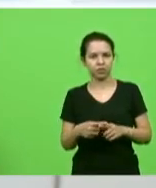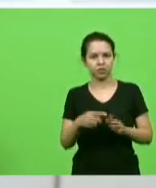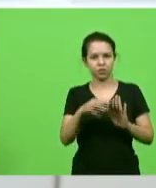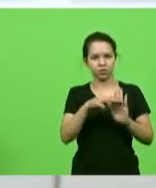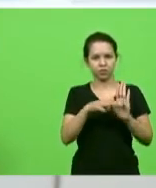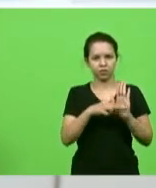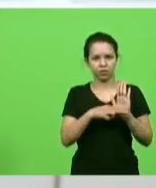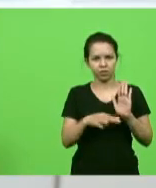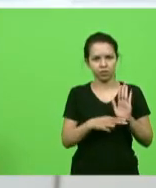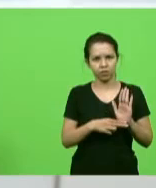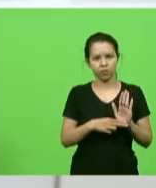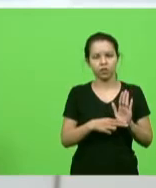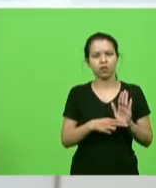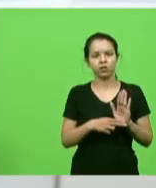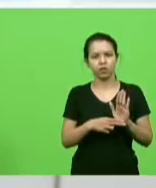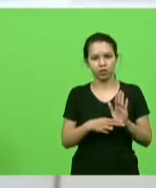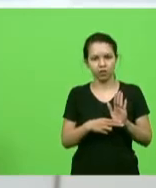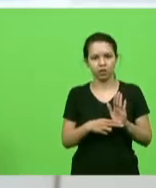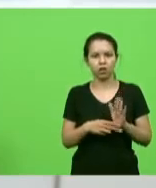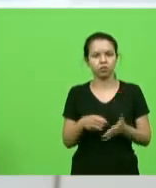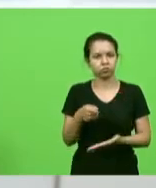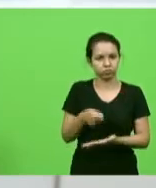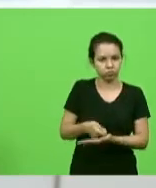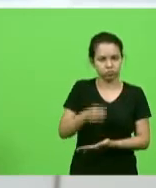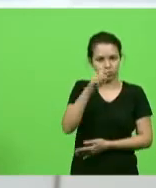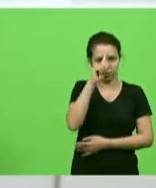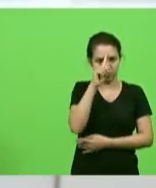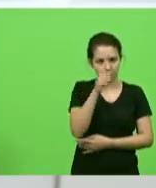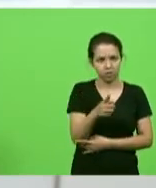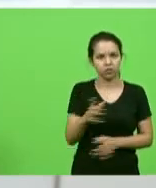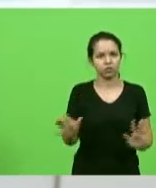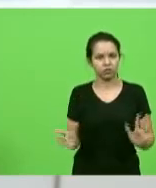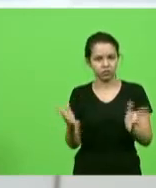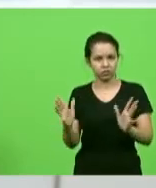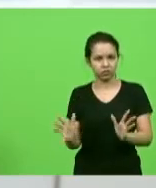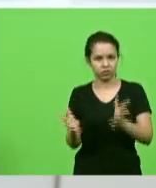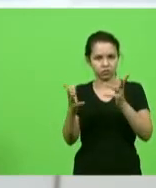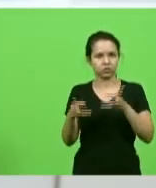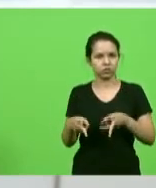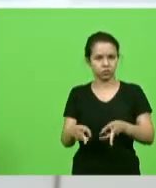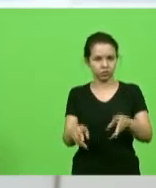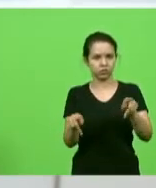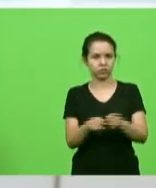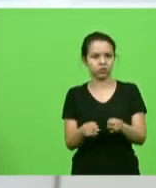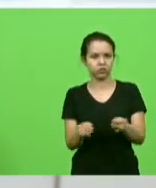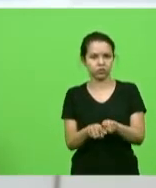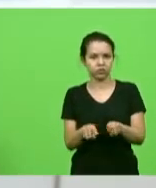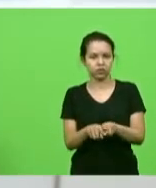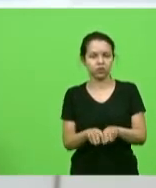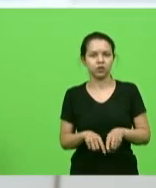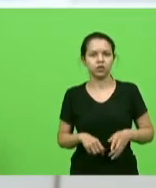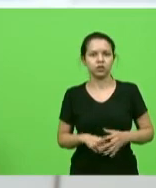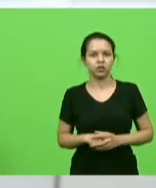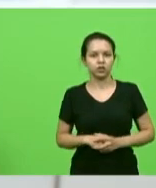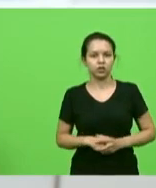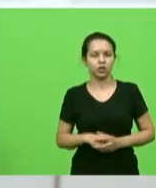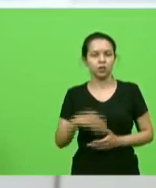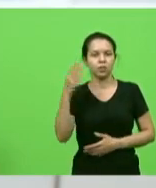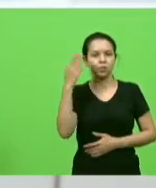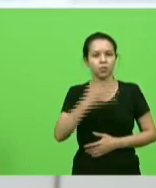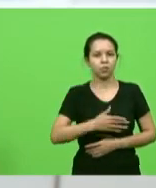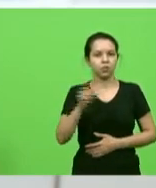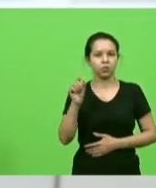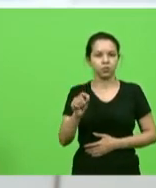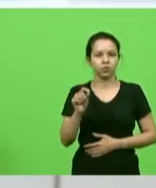ao Arena EA incentivar e continua ainda isso nos indica que o juízo de tipicidade